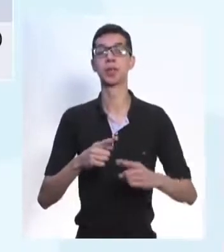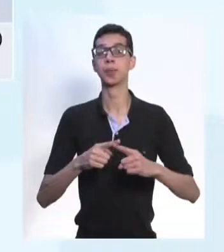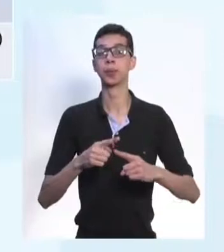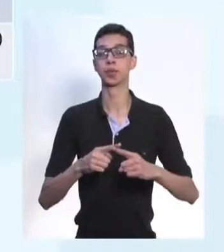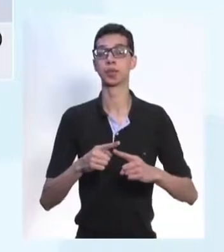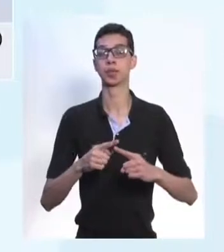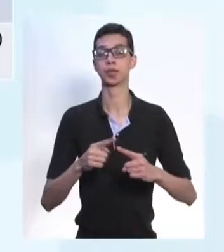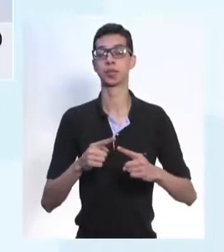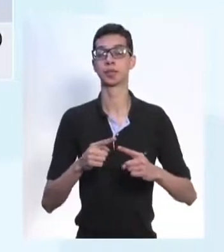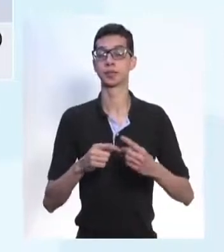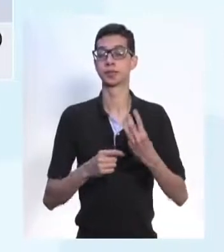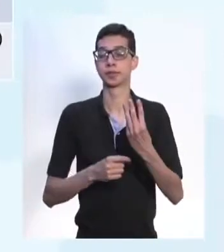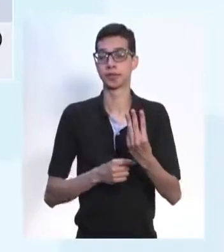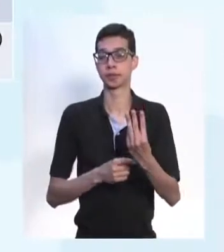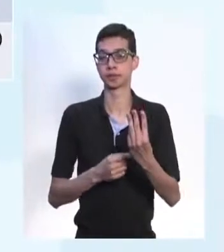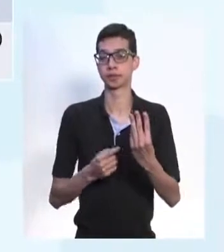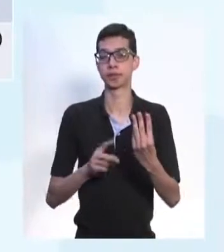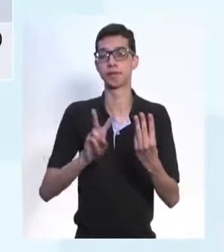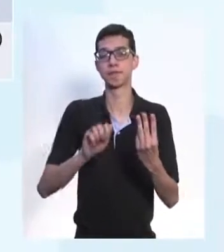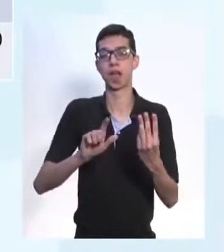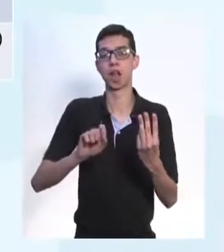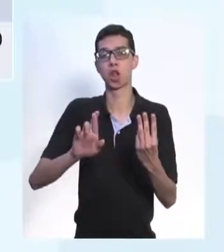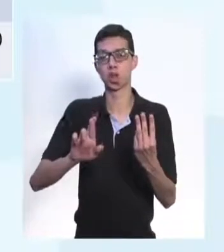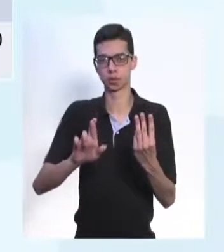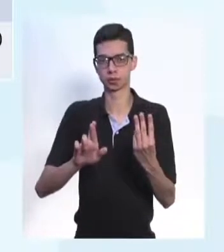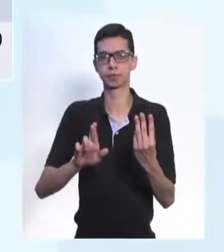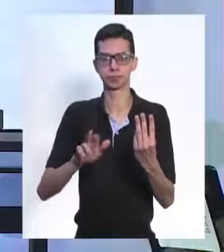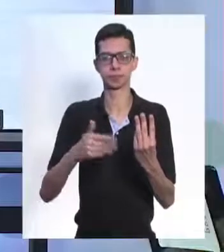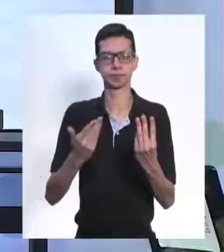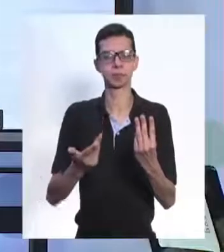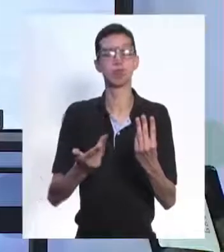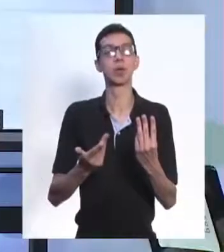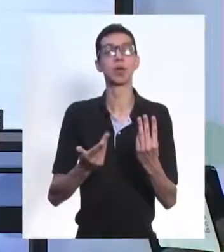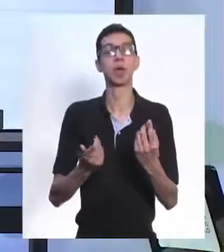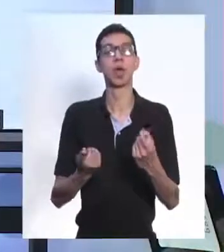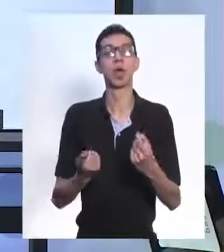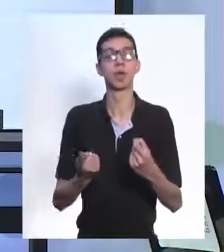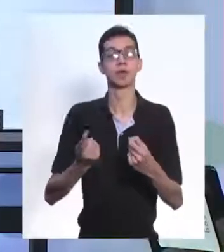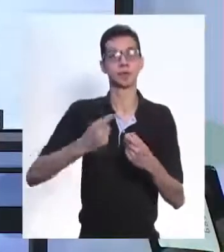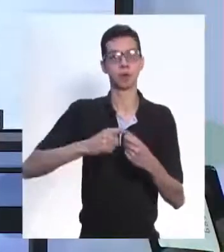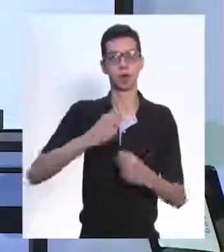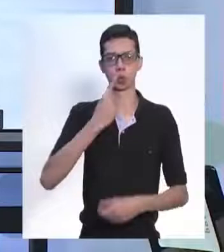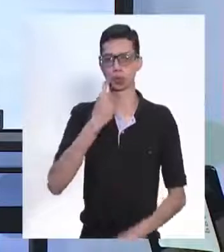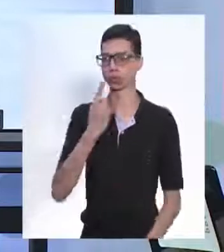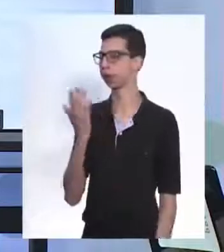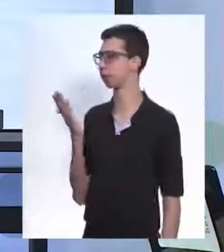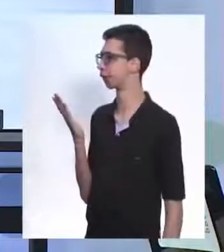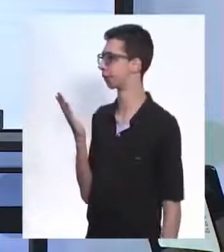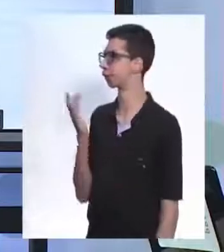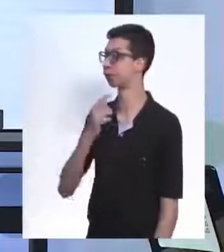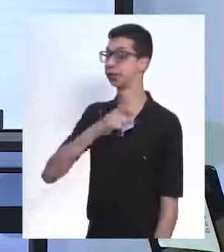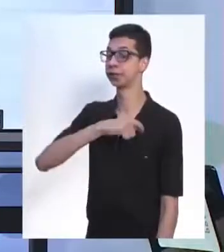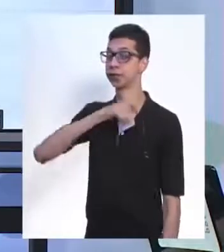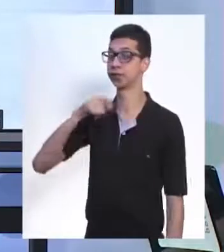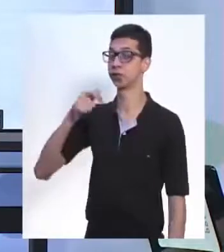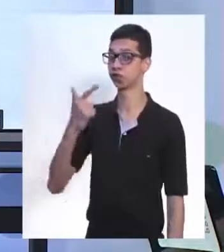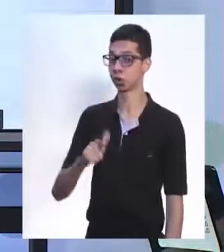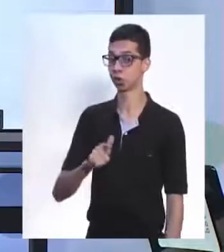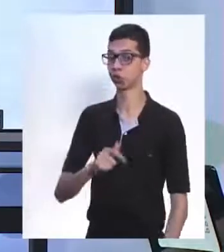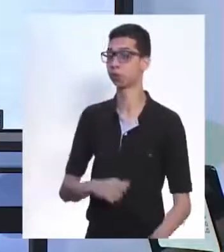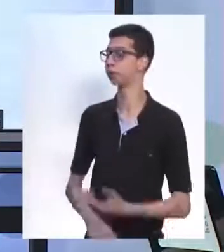Então, essa é uma das respostas. Então, vamos voltar até aqui, que eu quero reescrever isso, né? Então, o